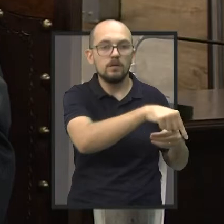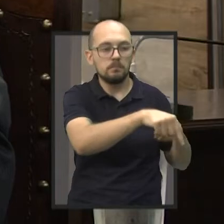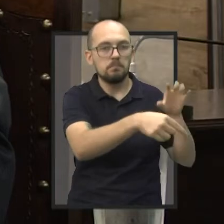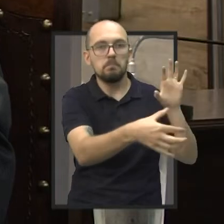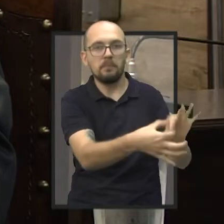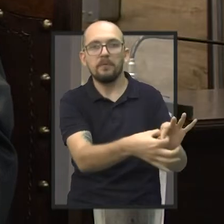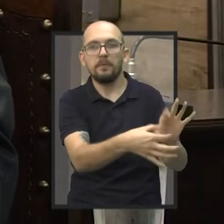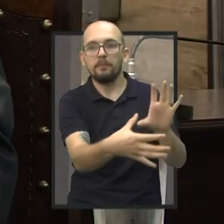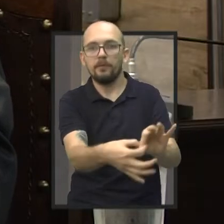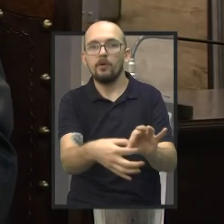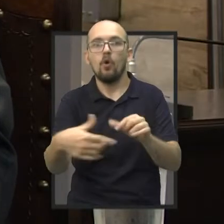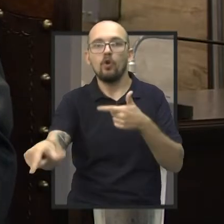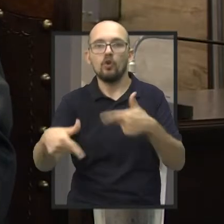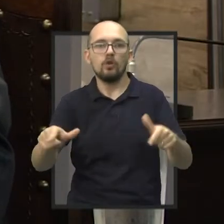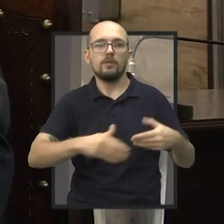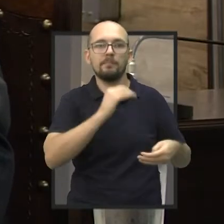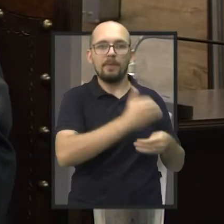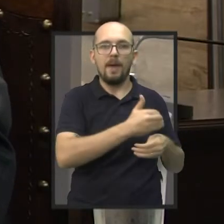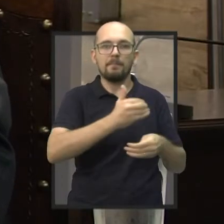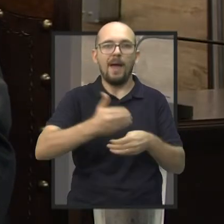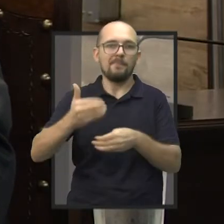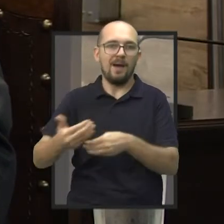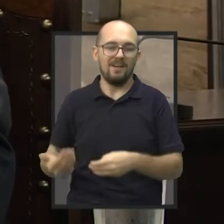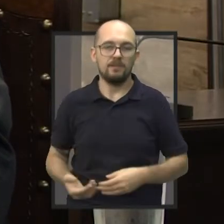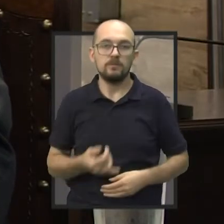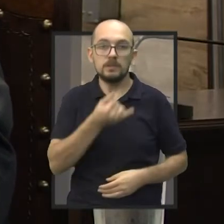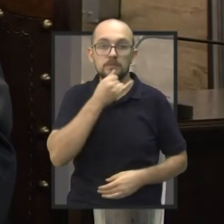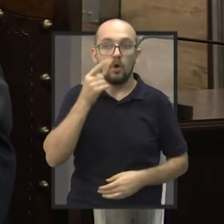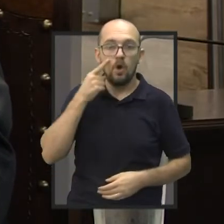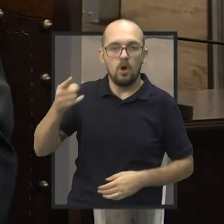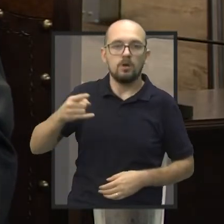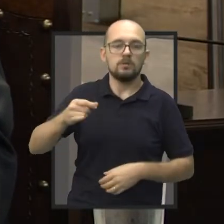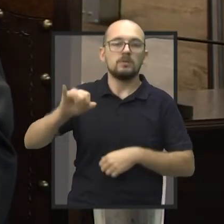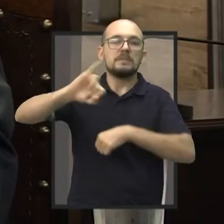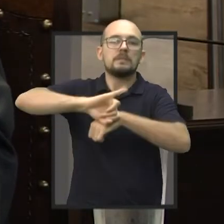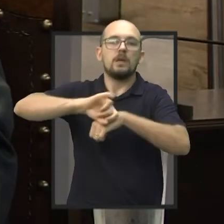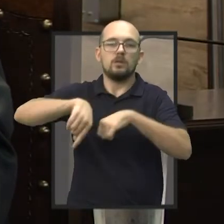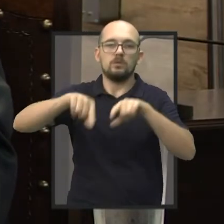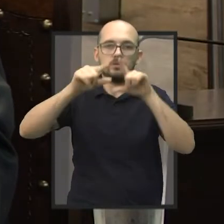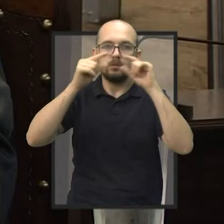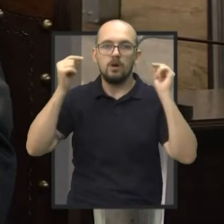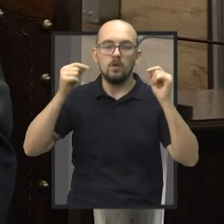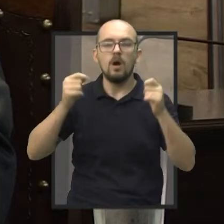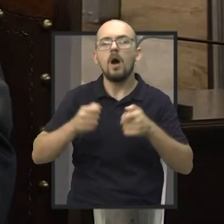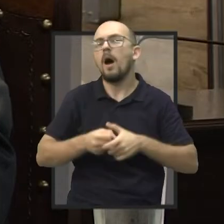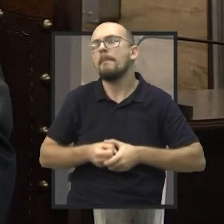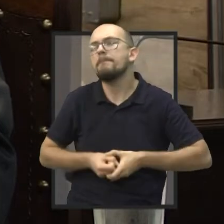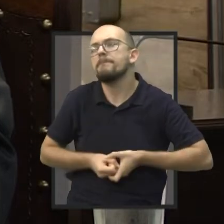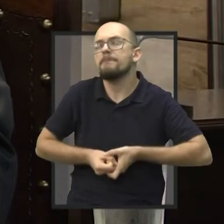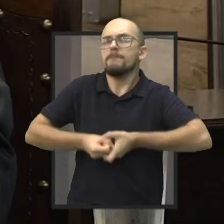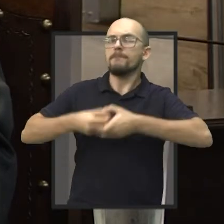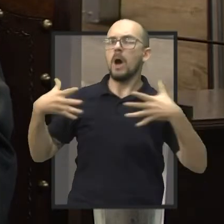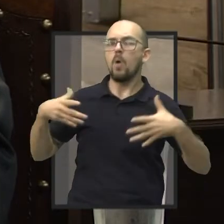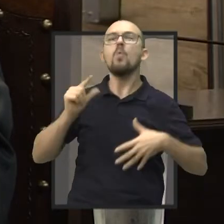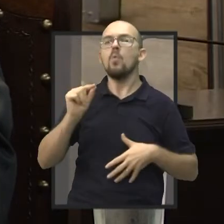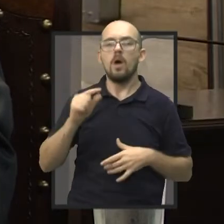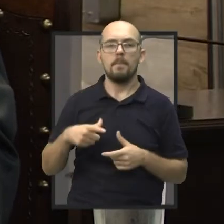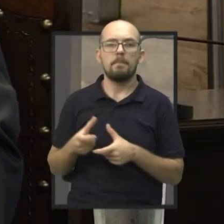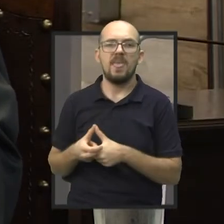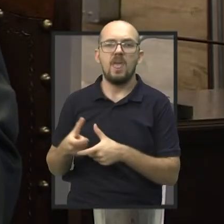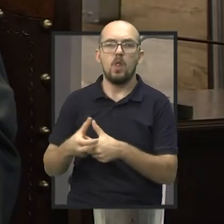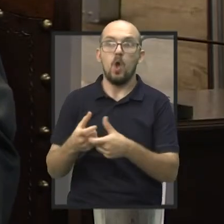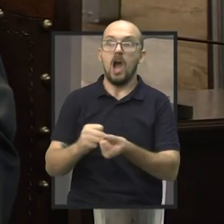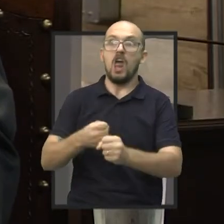imensamente a economia, Se você pegar o centro de Jaú, a maioria dos comerciantes, a maioria dos comércios são pequenos,